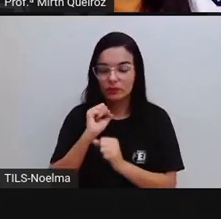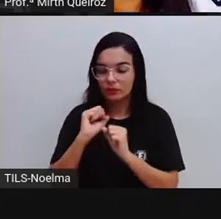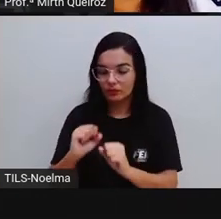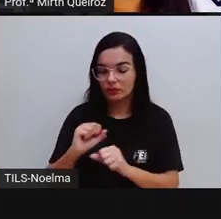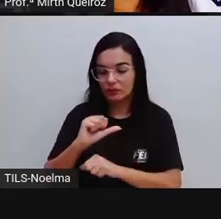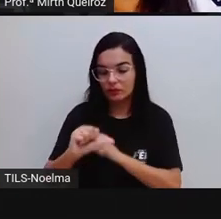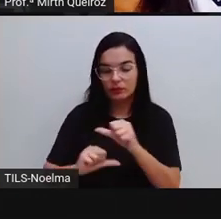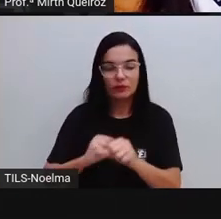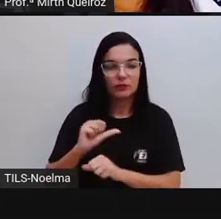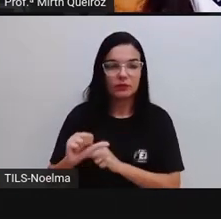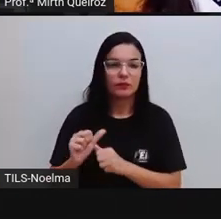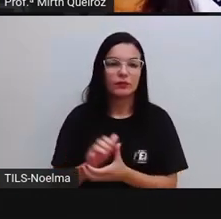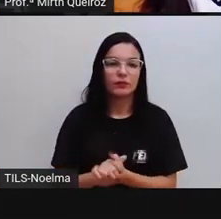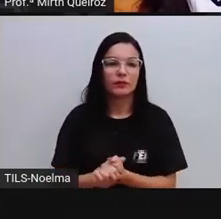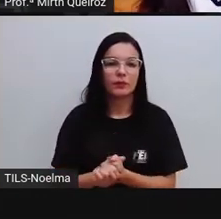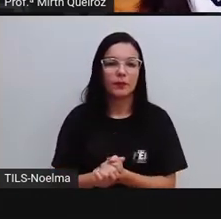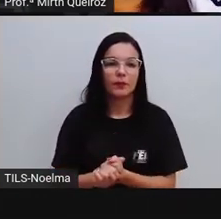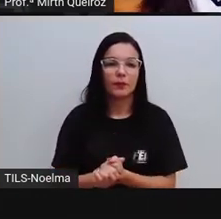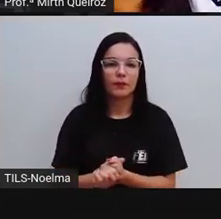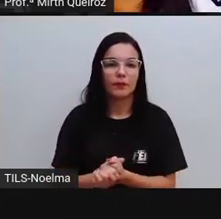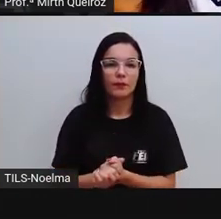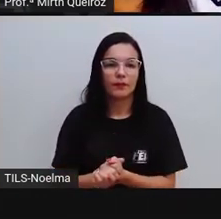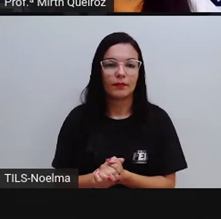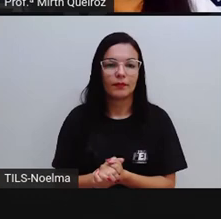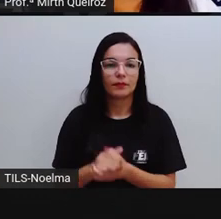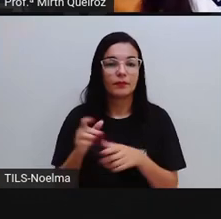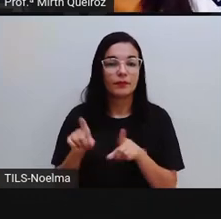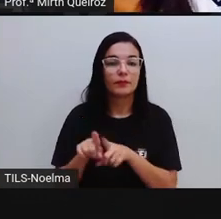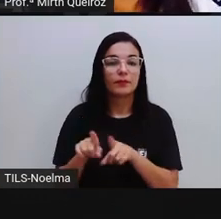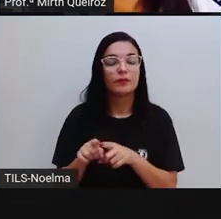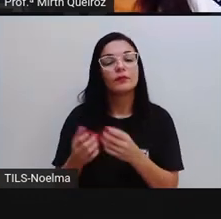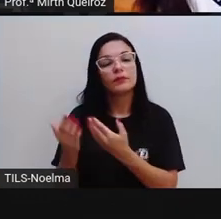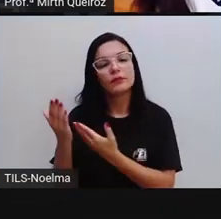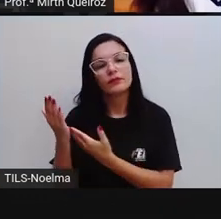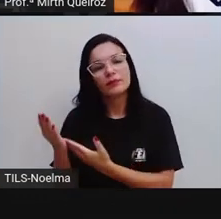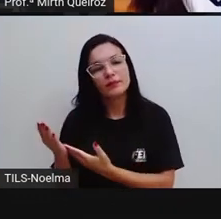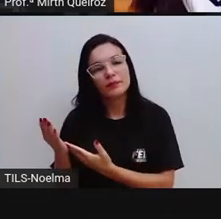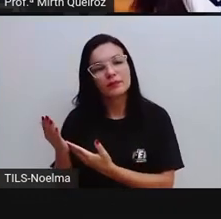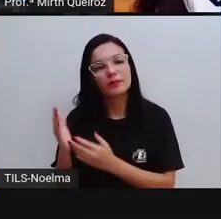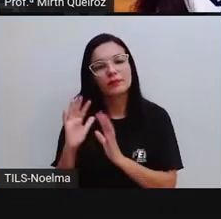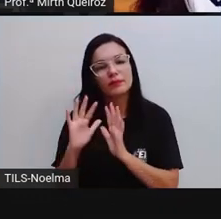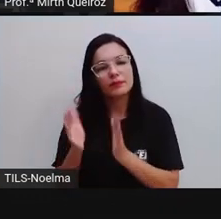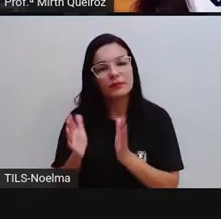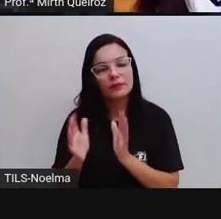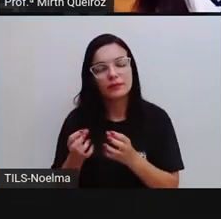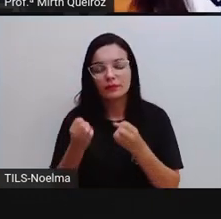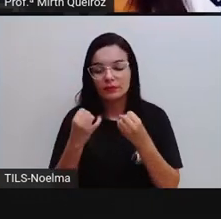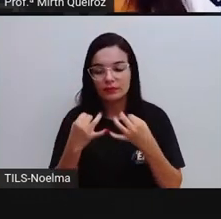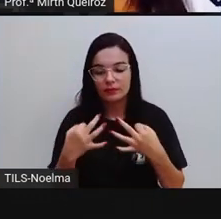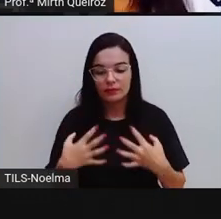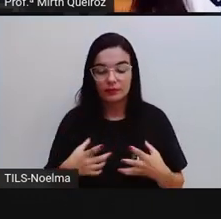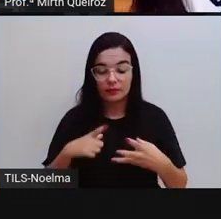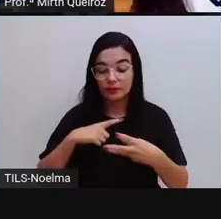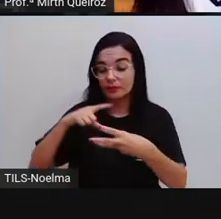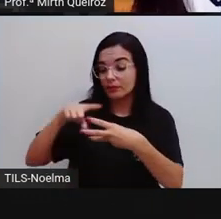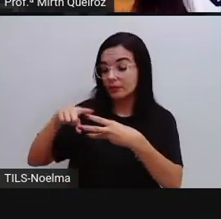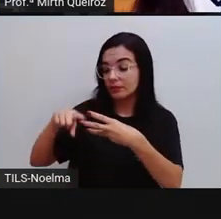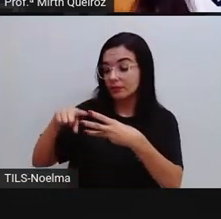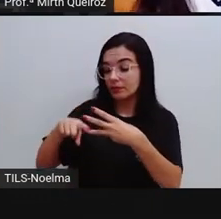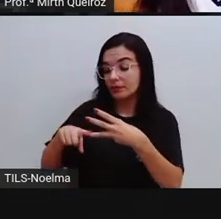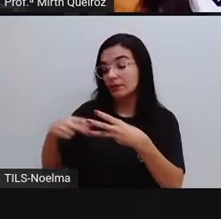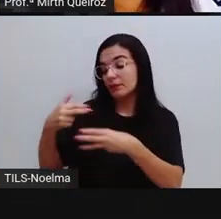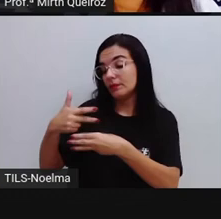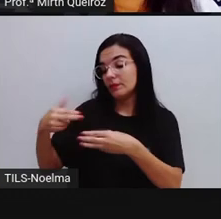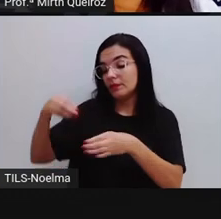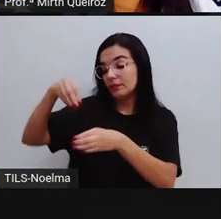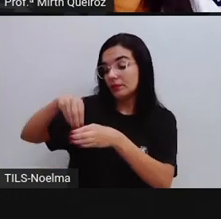físico. E a mistura heterogênea é quando a gente utiliza mais de um componente, né?